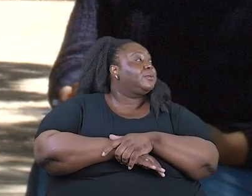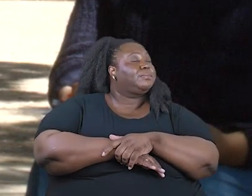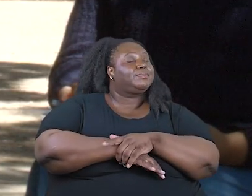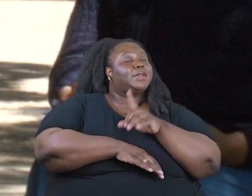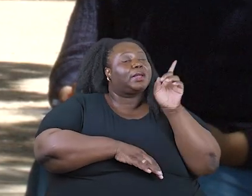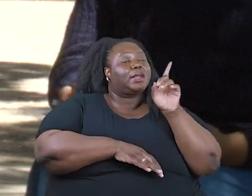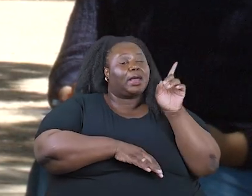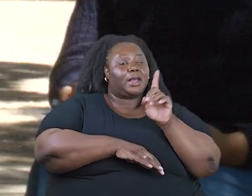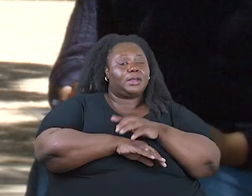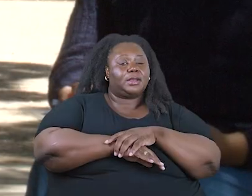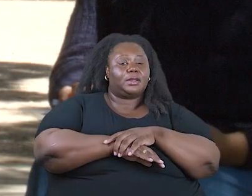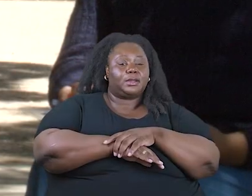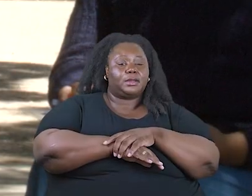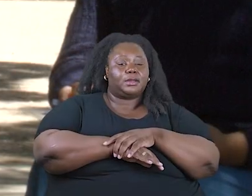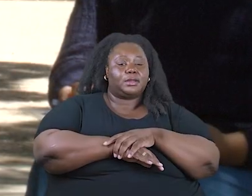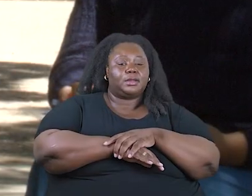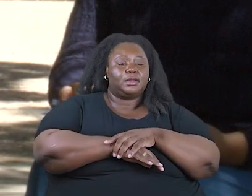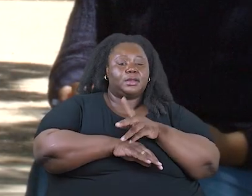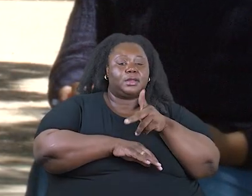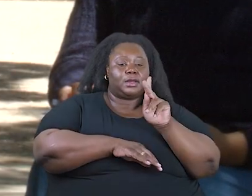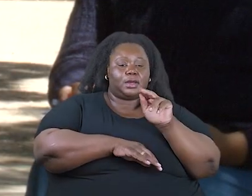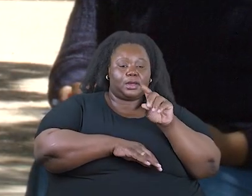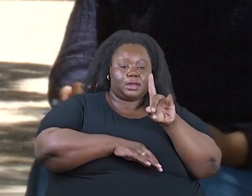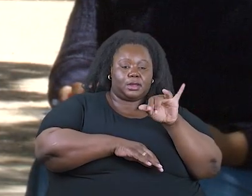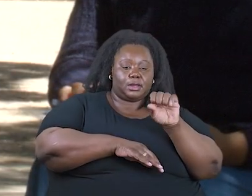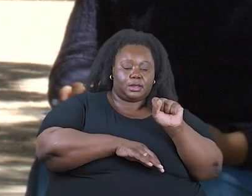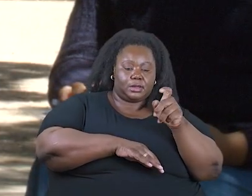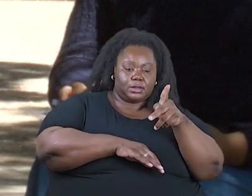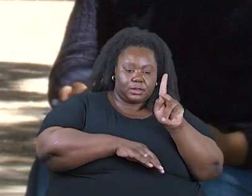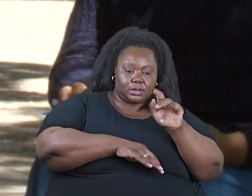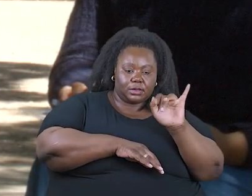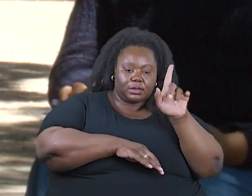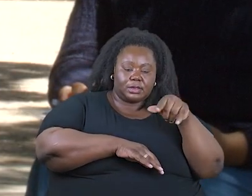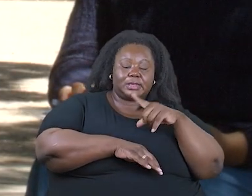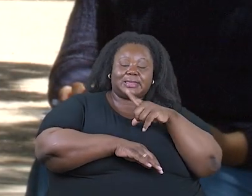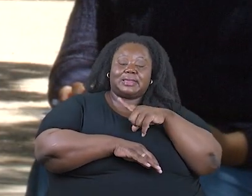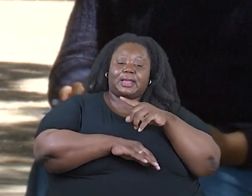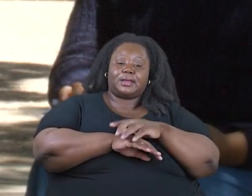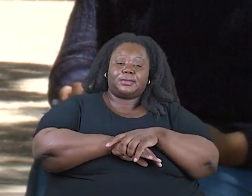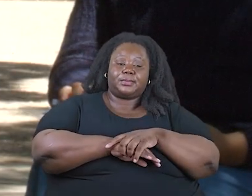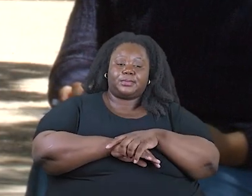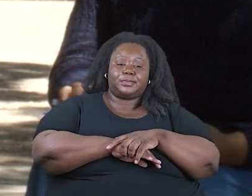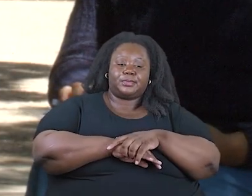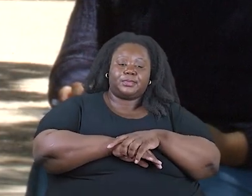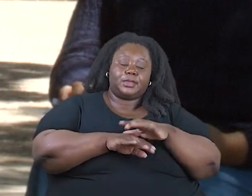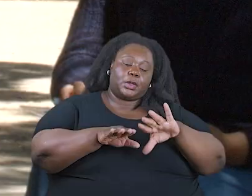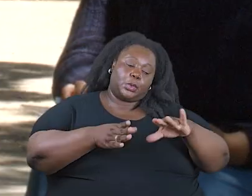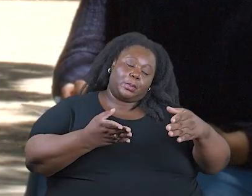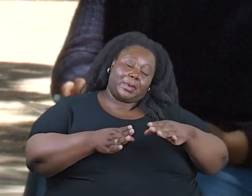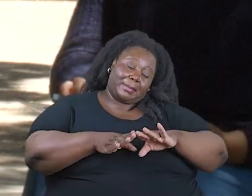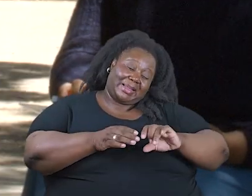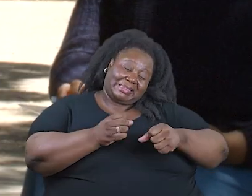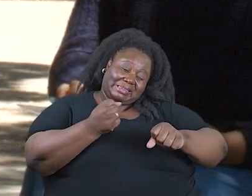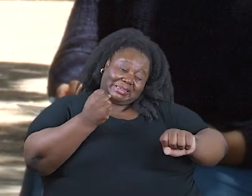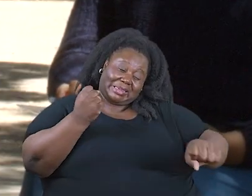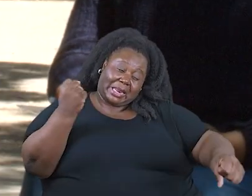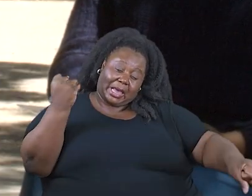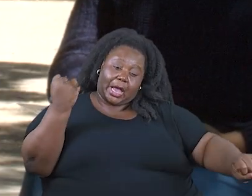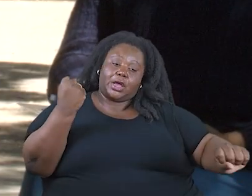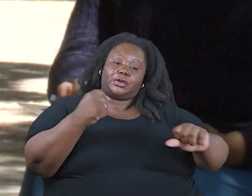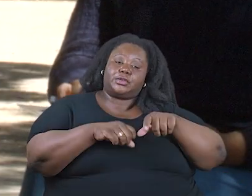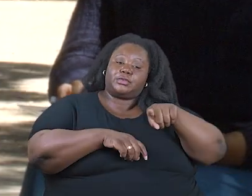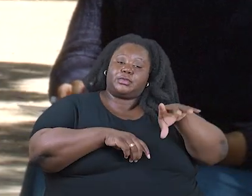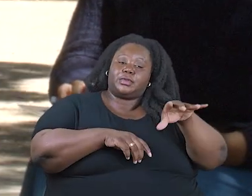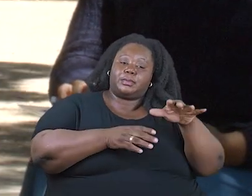Pompidou, tem a Biblioteca Kandinsky. A Biblioteca Kandinsky tem uma mesona assim comprida, que